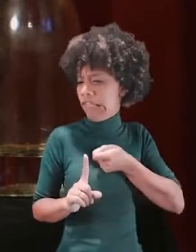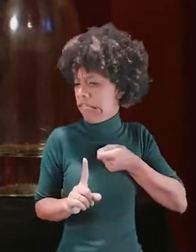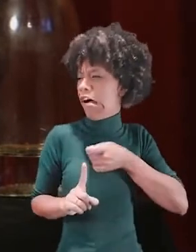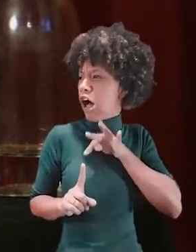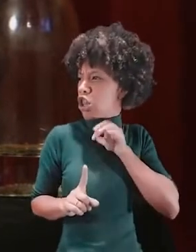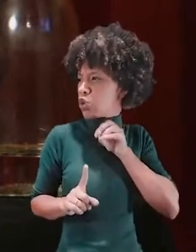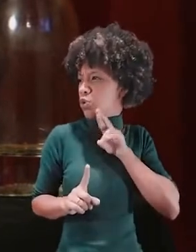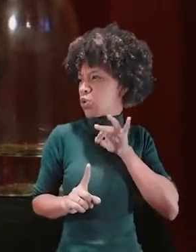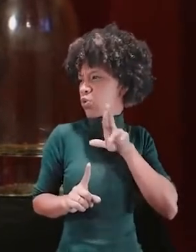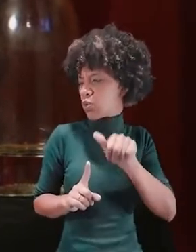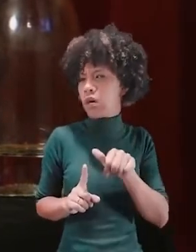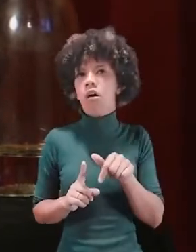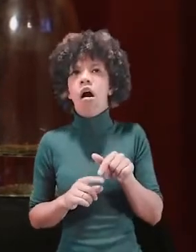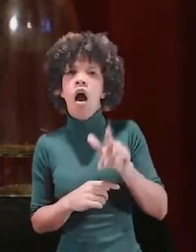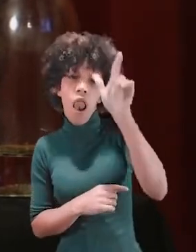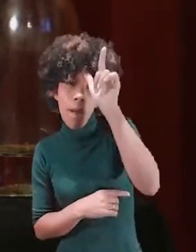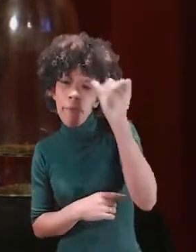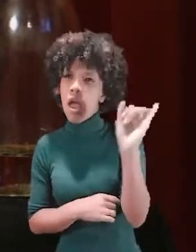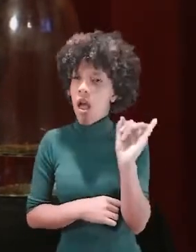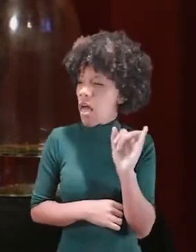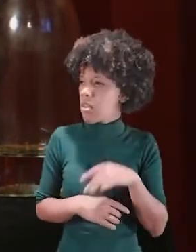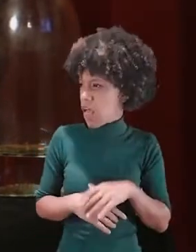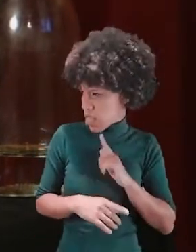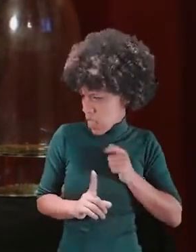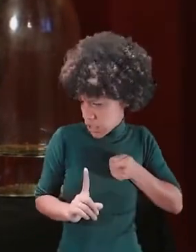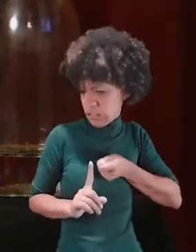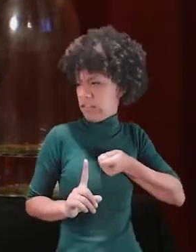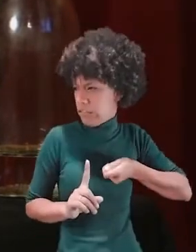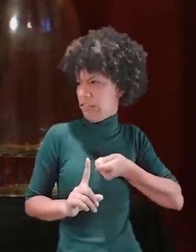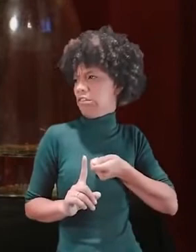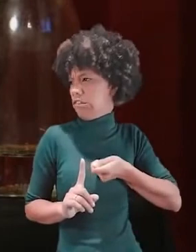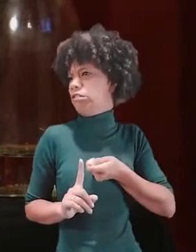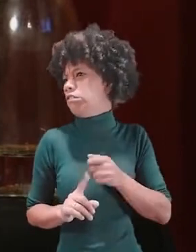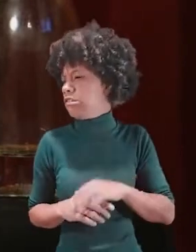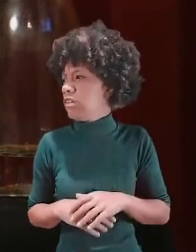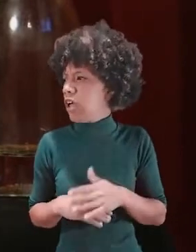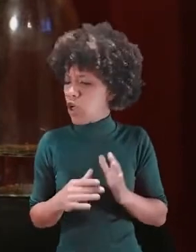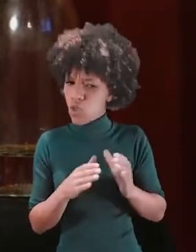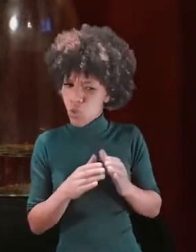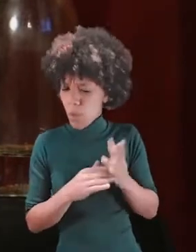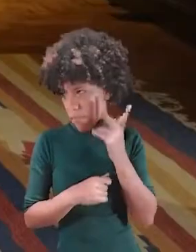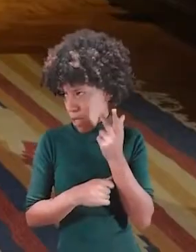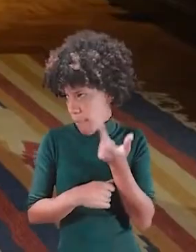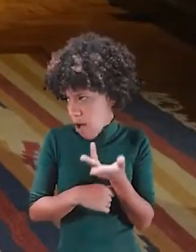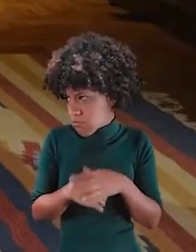Unidos, a Alemanha, a Inglaterra no combate, tem tortura do lado também, digamos, da turma